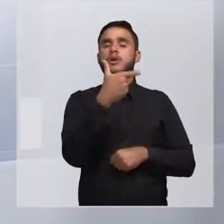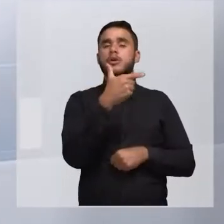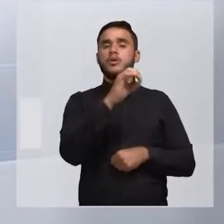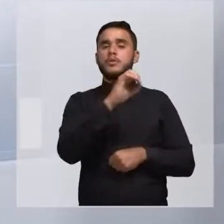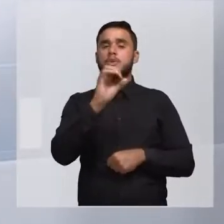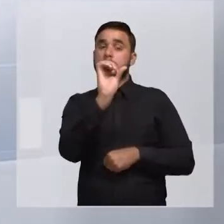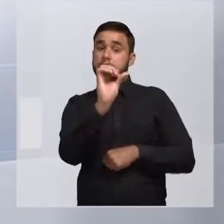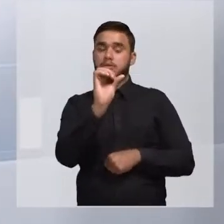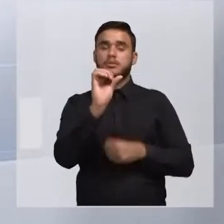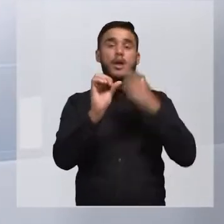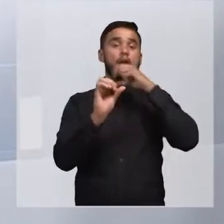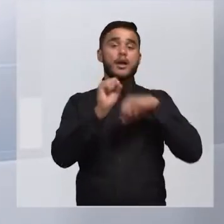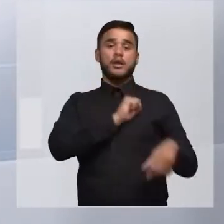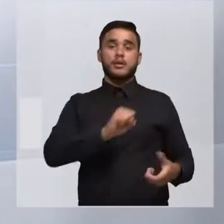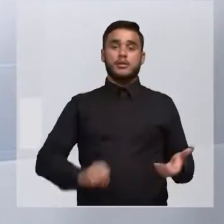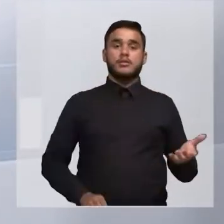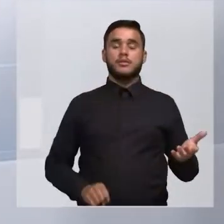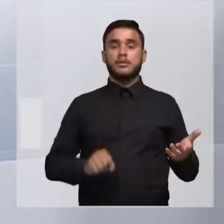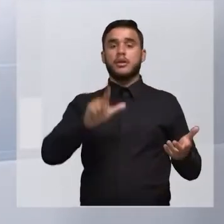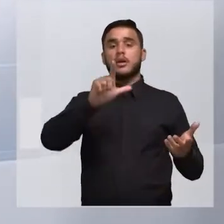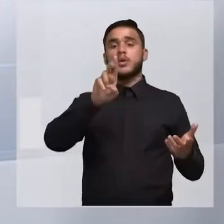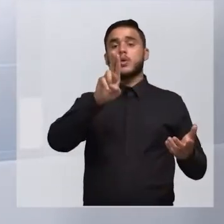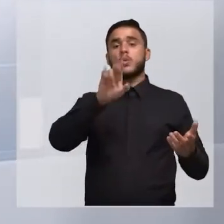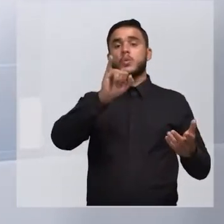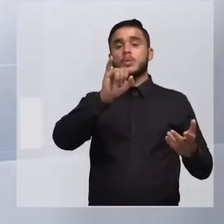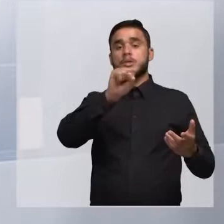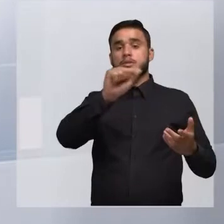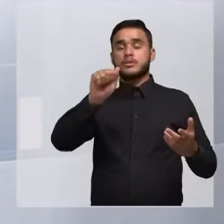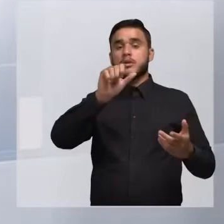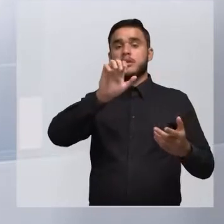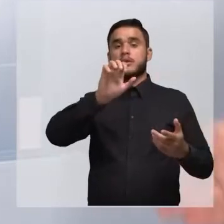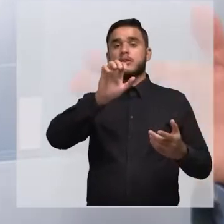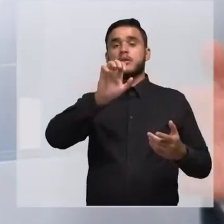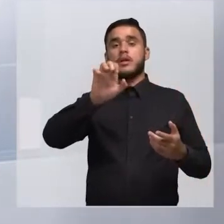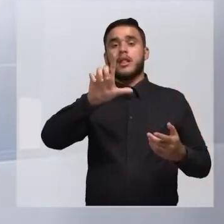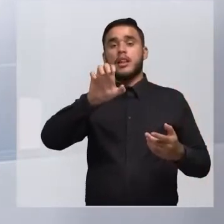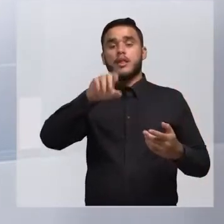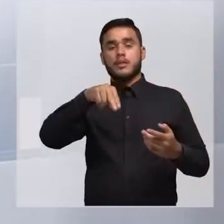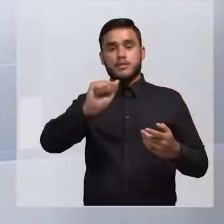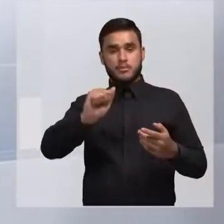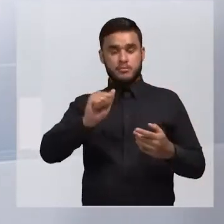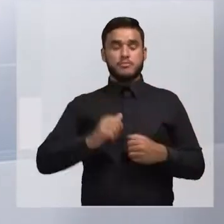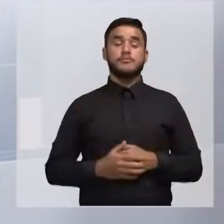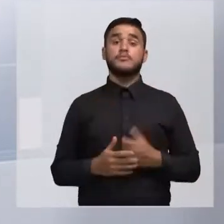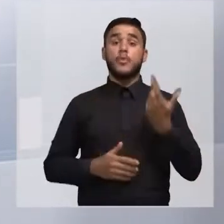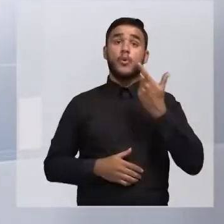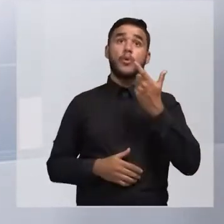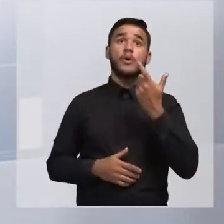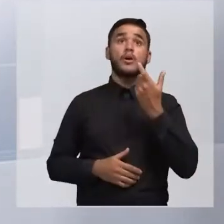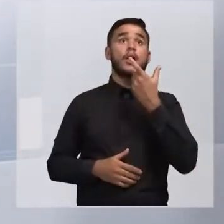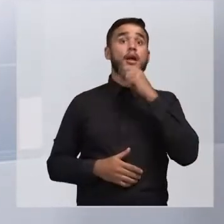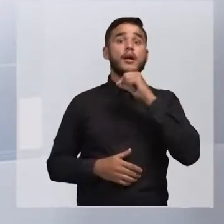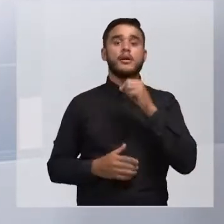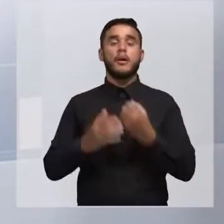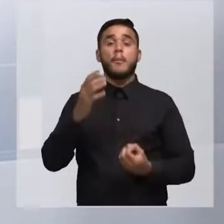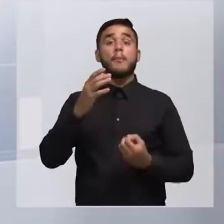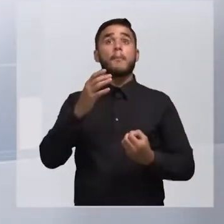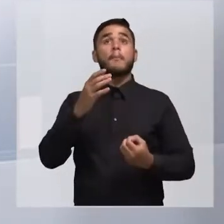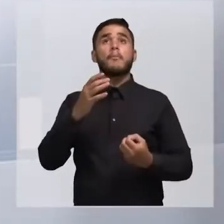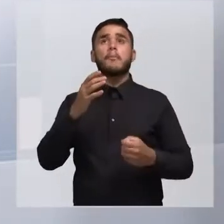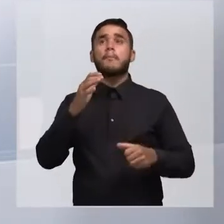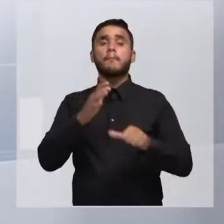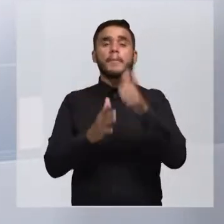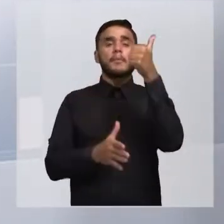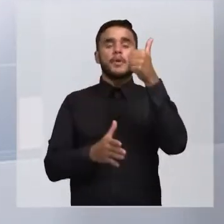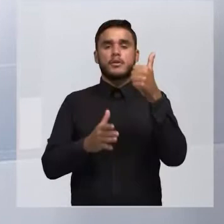a senadora Heloísa Helena. Em 2010, foi pela primeira vez Marina Silva saindo do